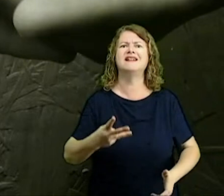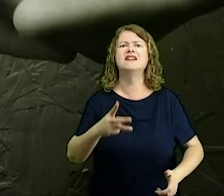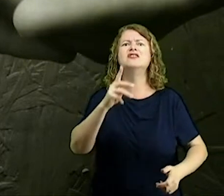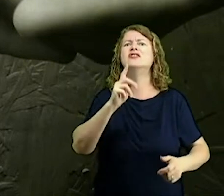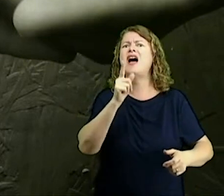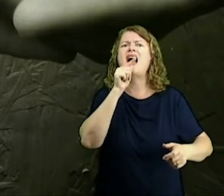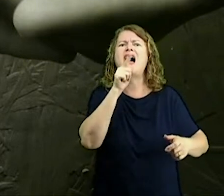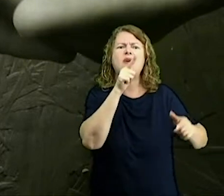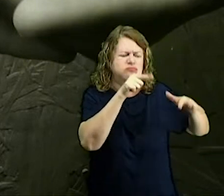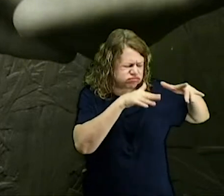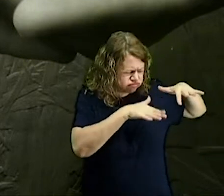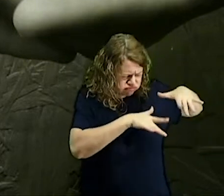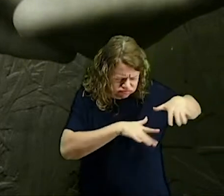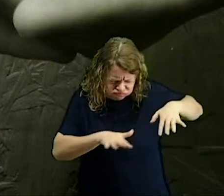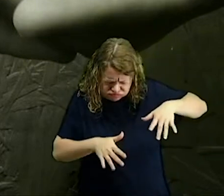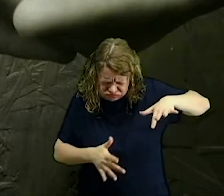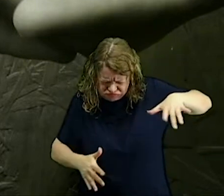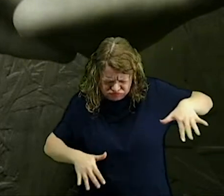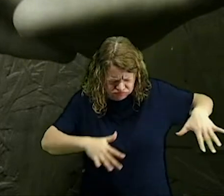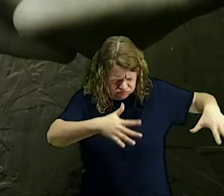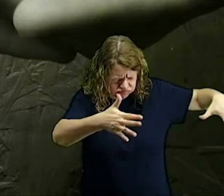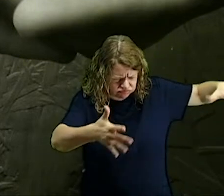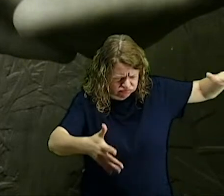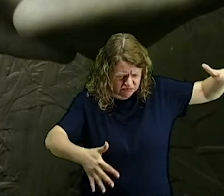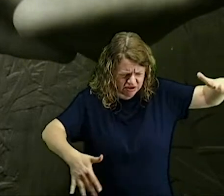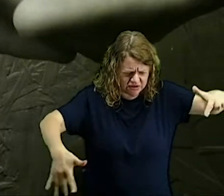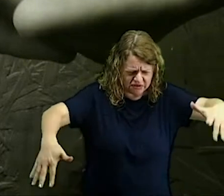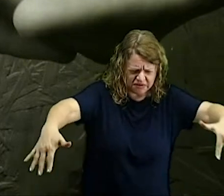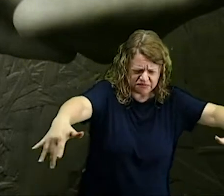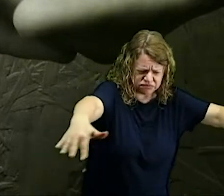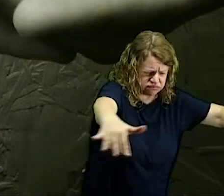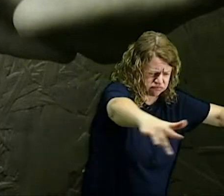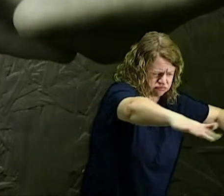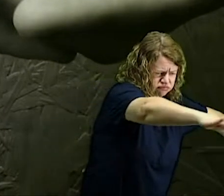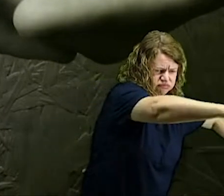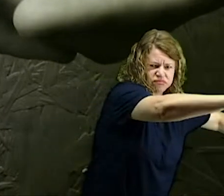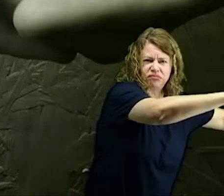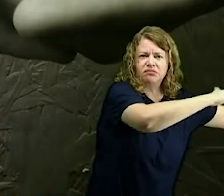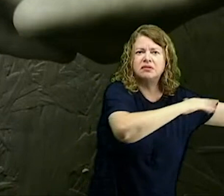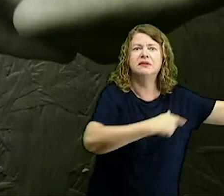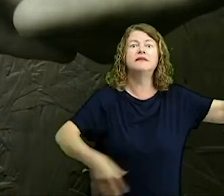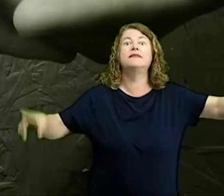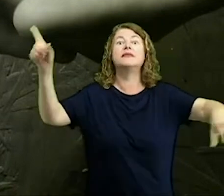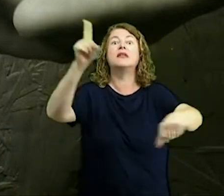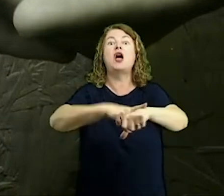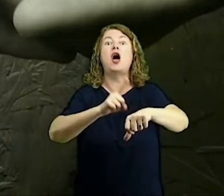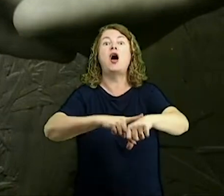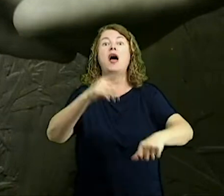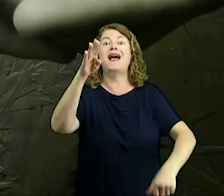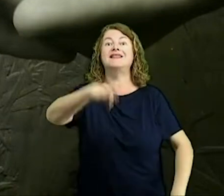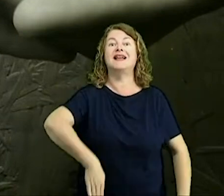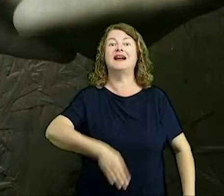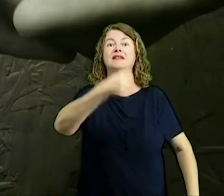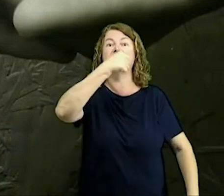altar, até o rego ele encheu de água. Sucedeu que, no momento de ser oferecido o sacrifício da tarde, 3 horas, o